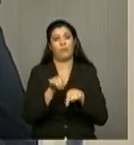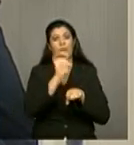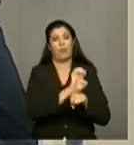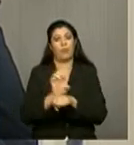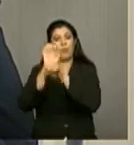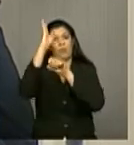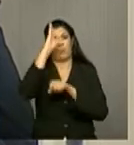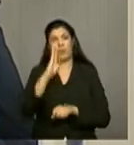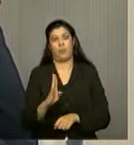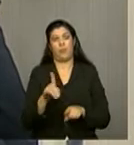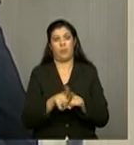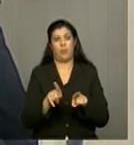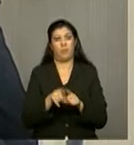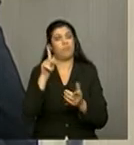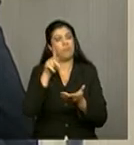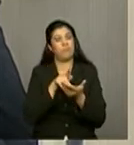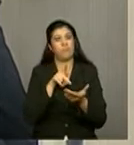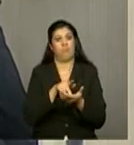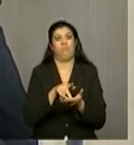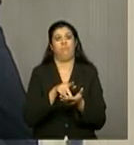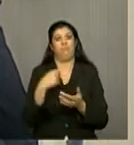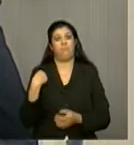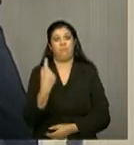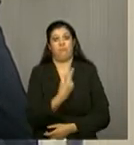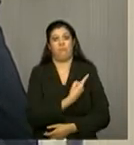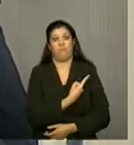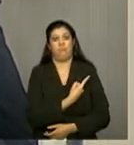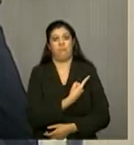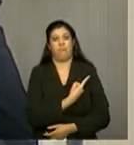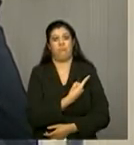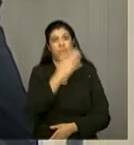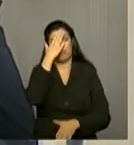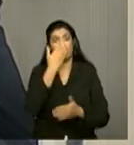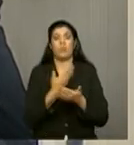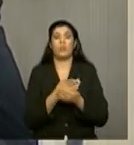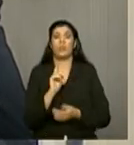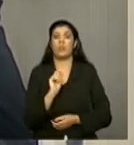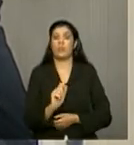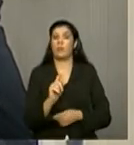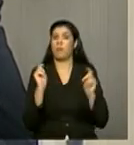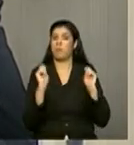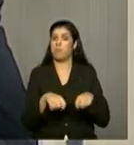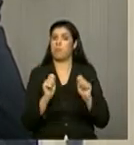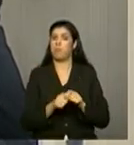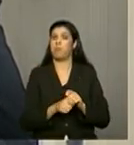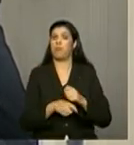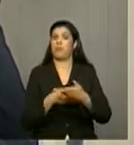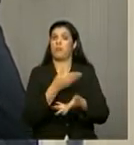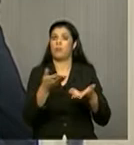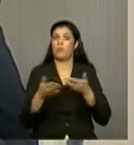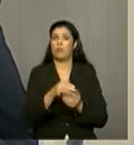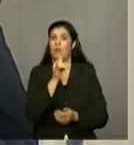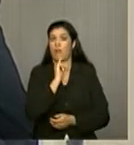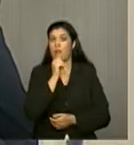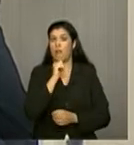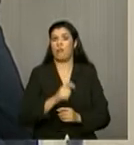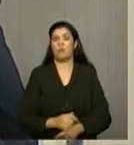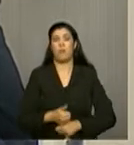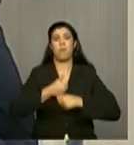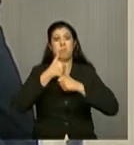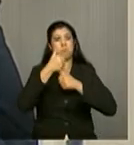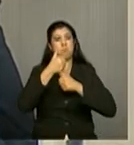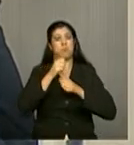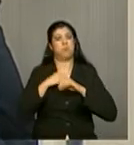brasileiro e que realmente nos outro que cremos que deve ser tomado como um exemplo positivo para o mundo